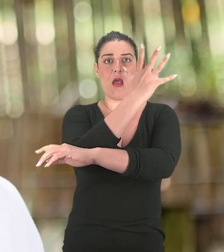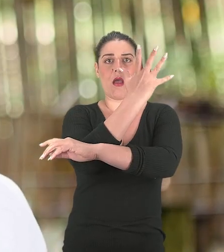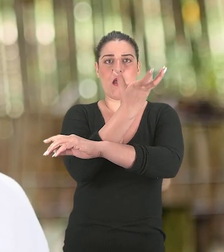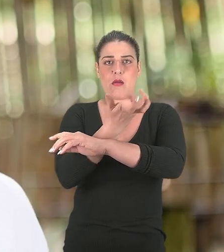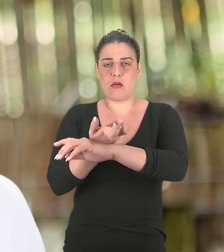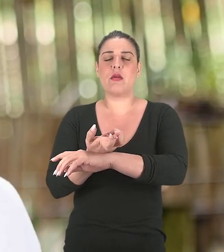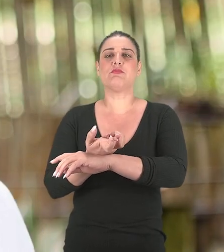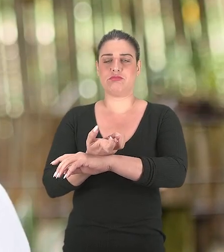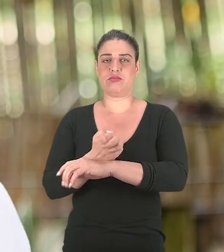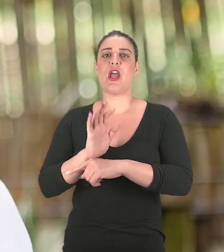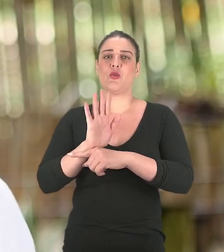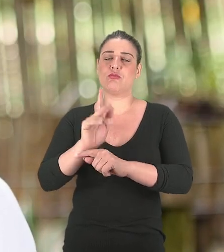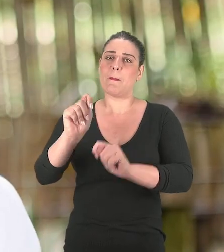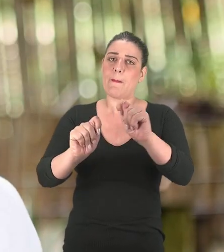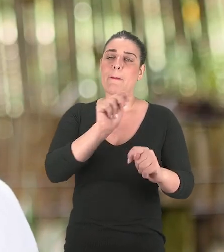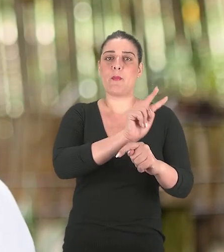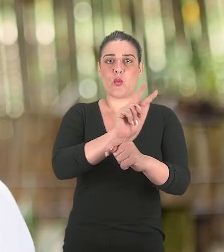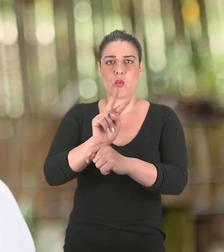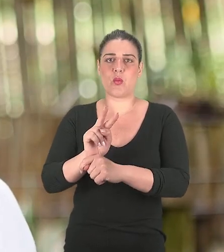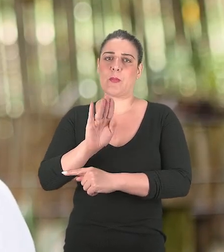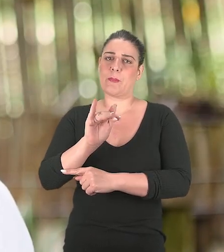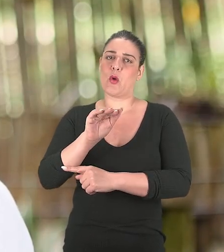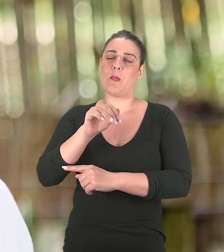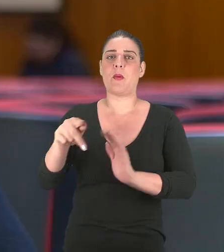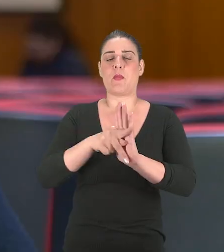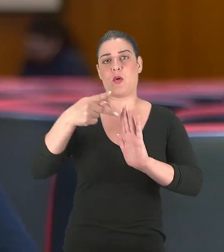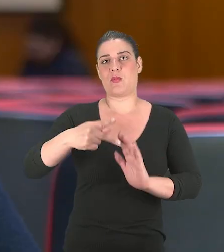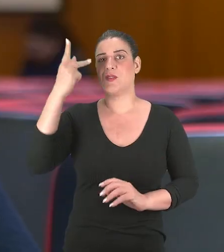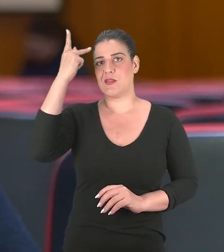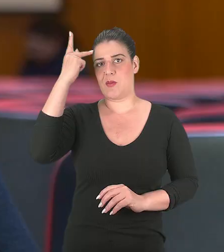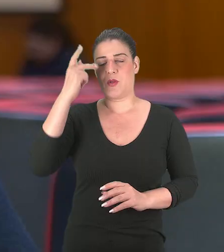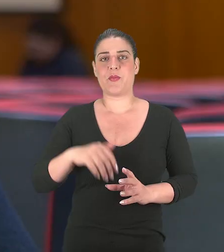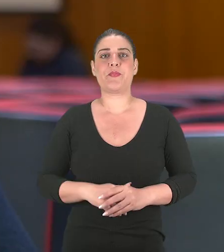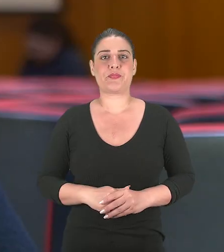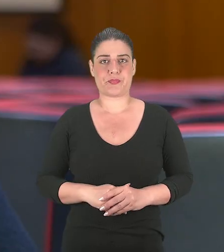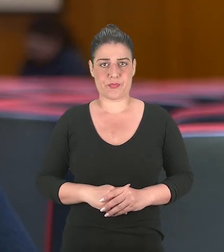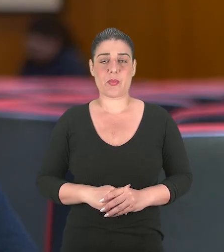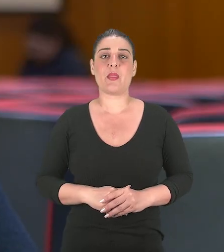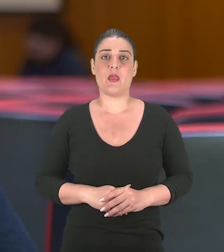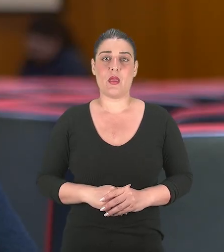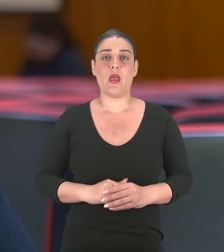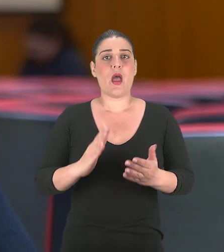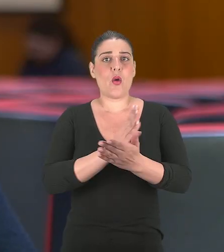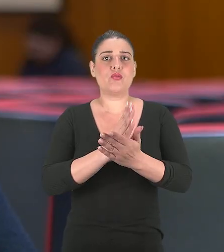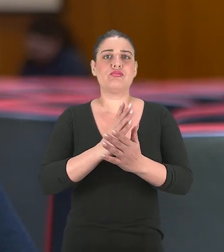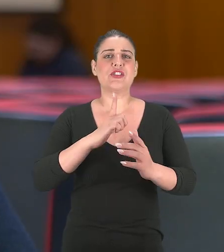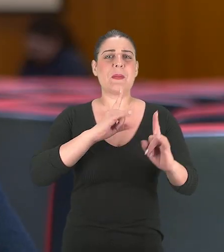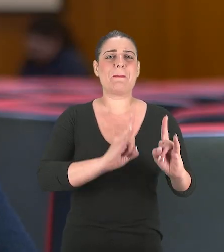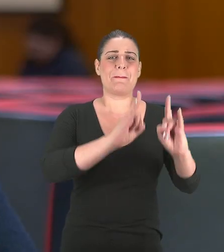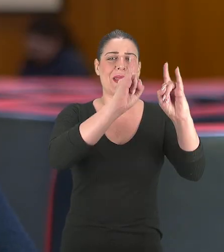que ajuda também nessa conservação desse importante bioma no estado de São Paulo. Terrenos já vendidos em alguns dos